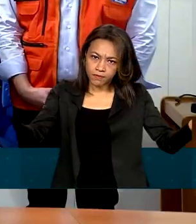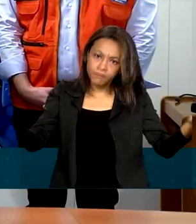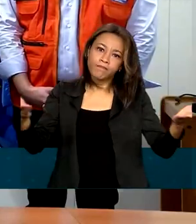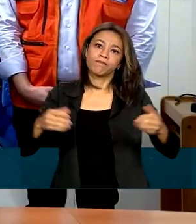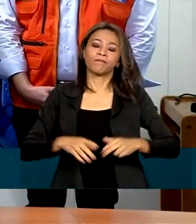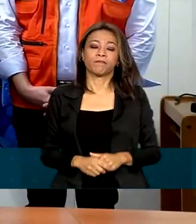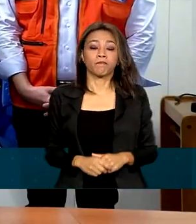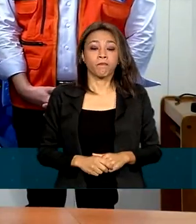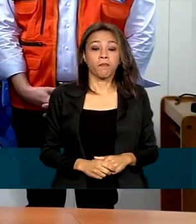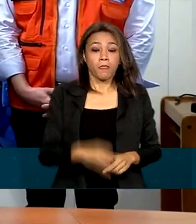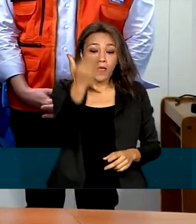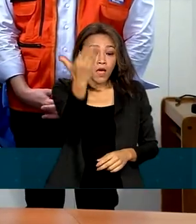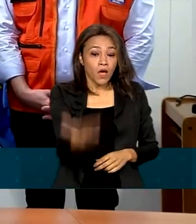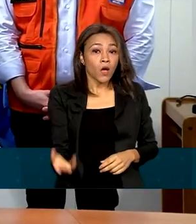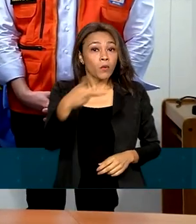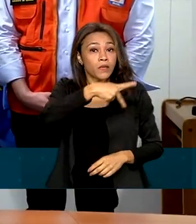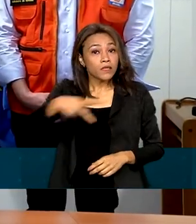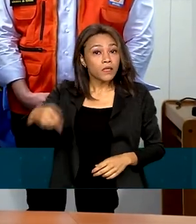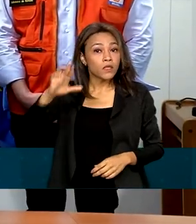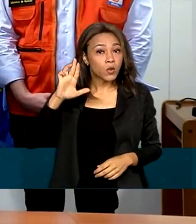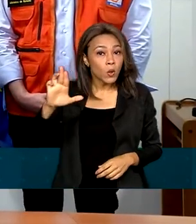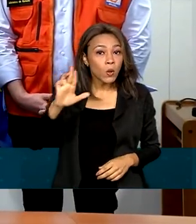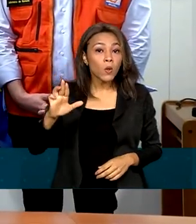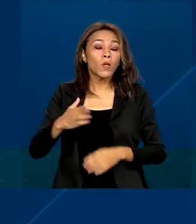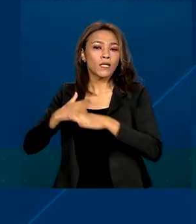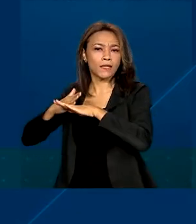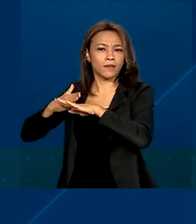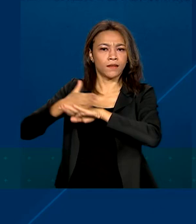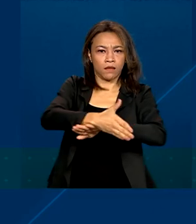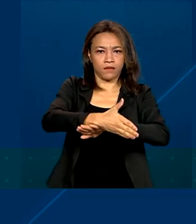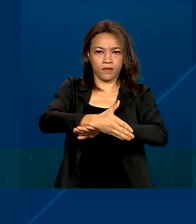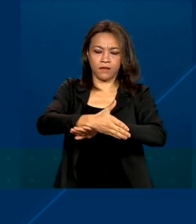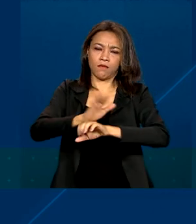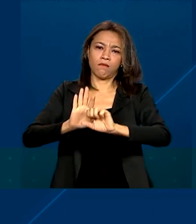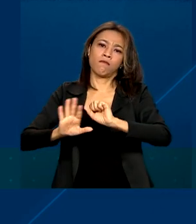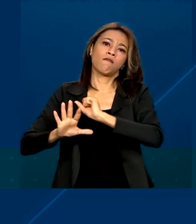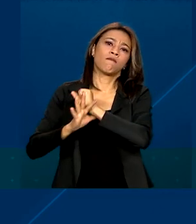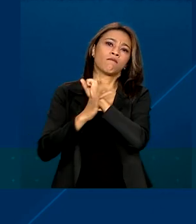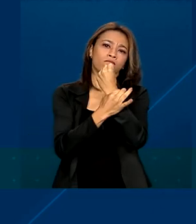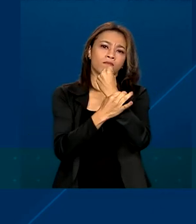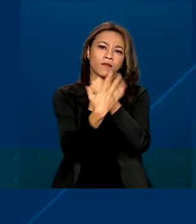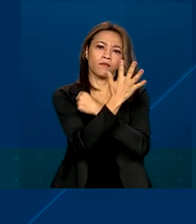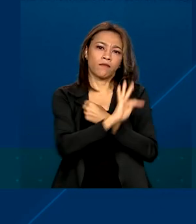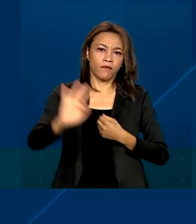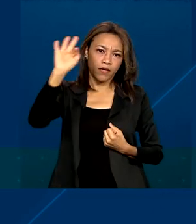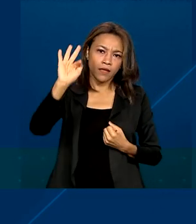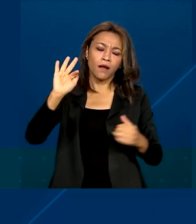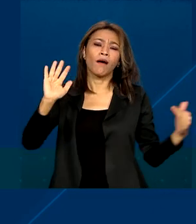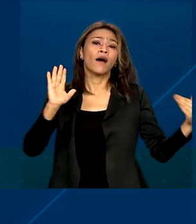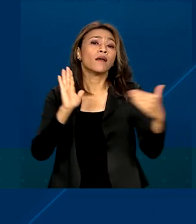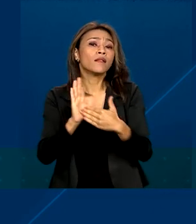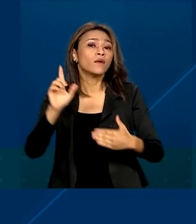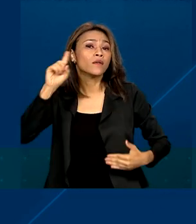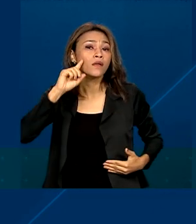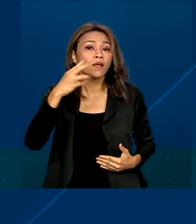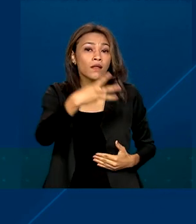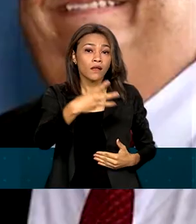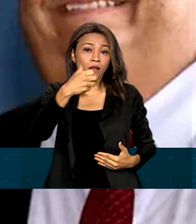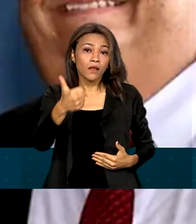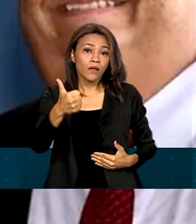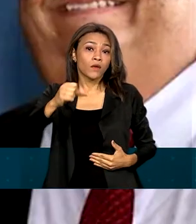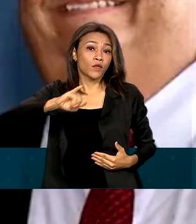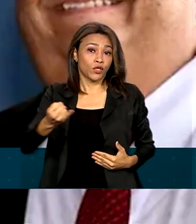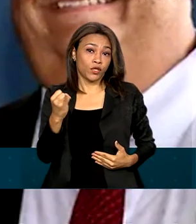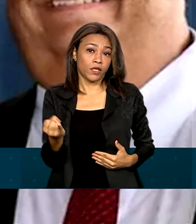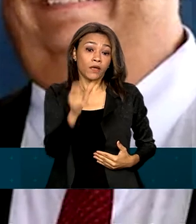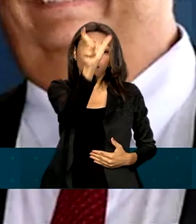O presidente decretou intervenção federal na segurança pública do Distrito Federal até 31 de janeiro.